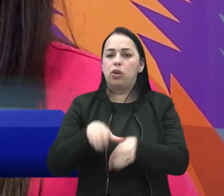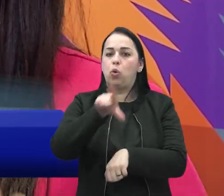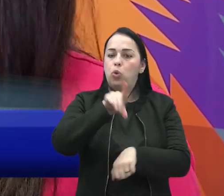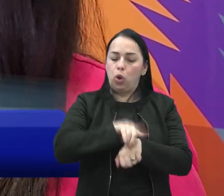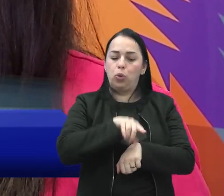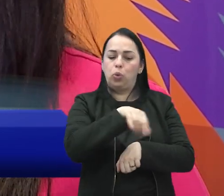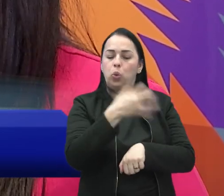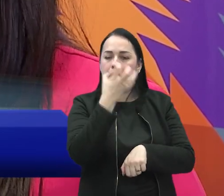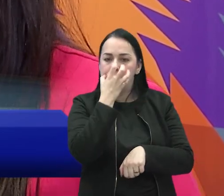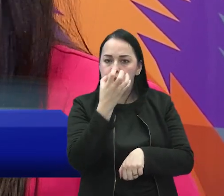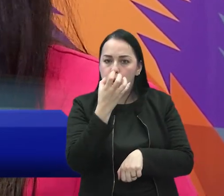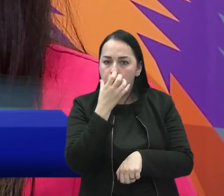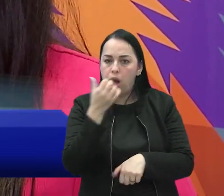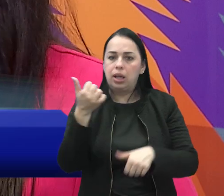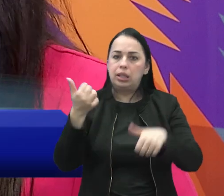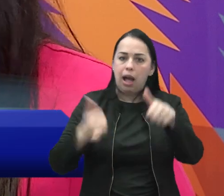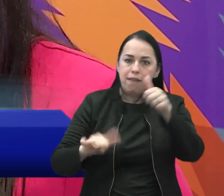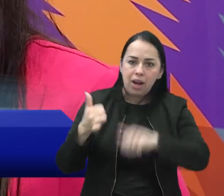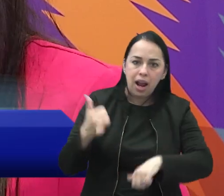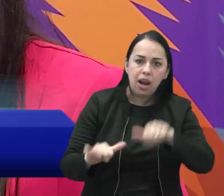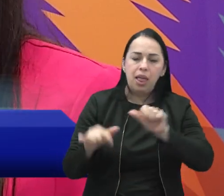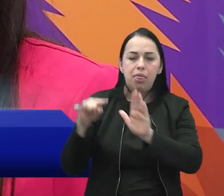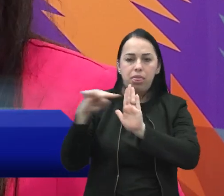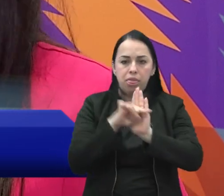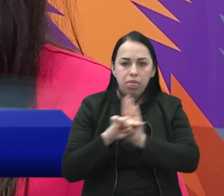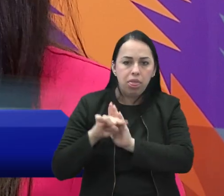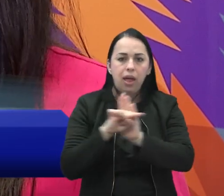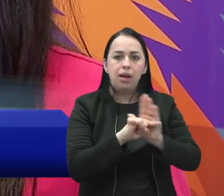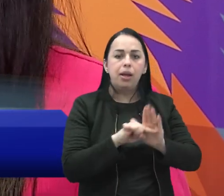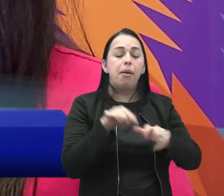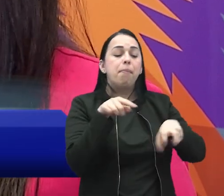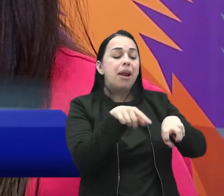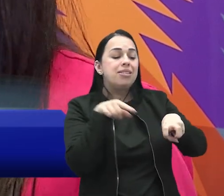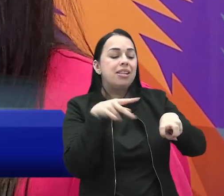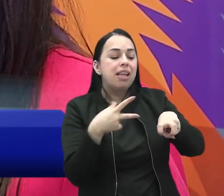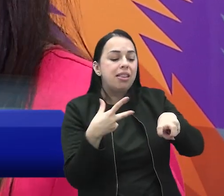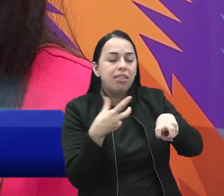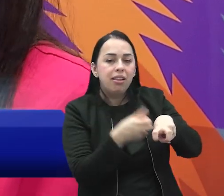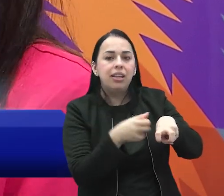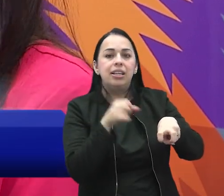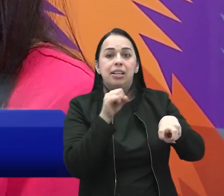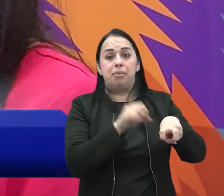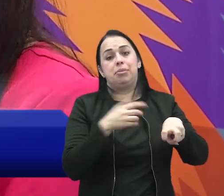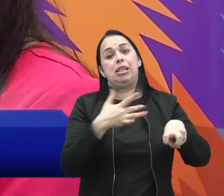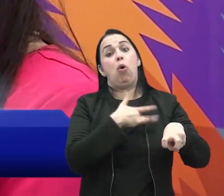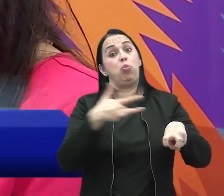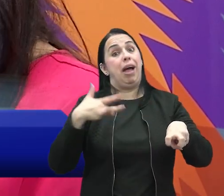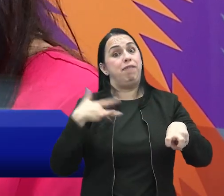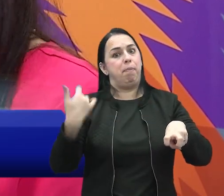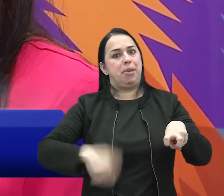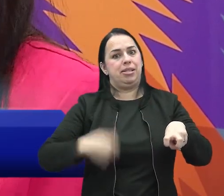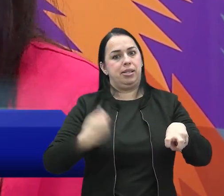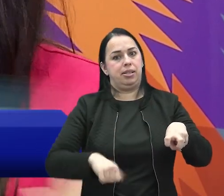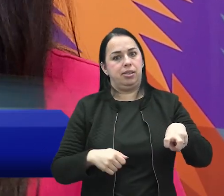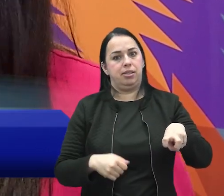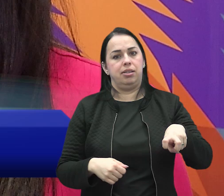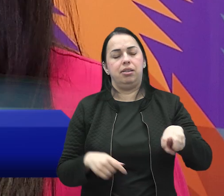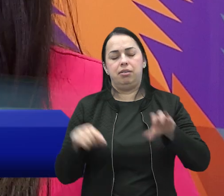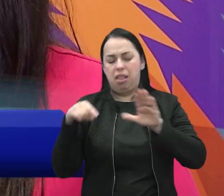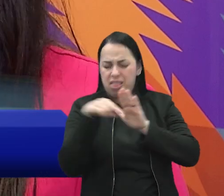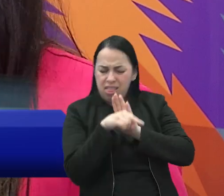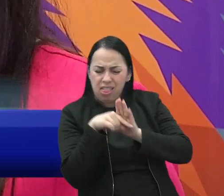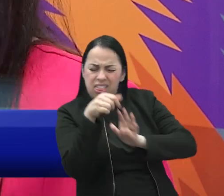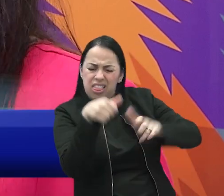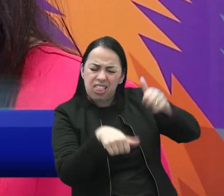anamnese, entende se o paciente não teve nenhuma alteração nos últimos dias, porque a gente precisa vacinar um paciente somente saudável. Então, a gente faz